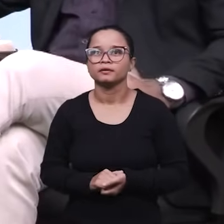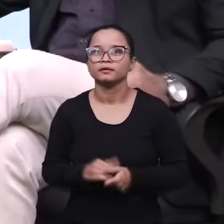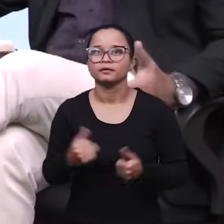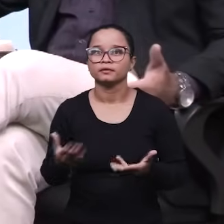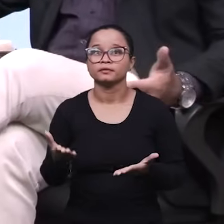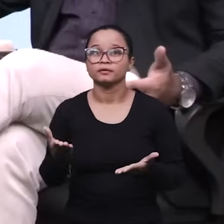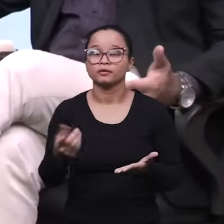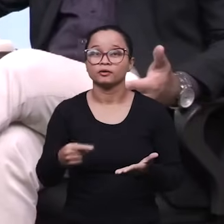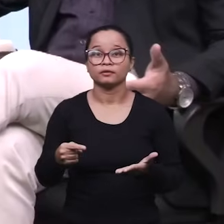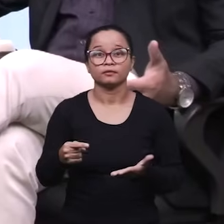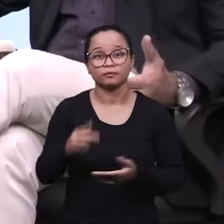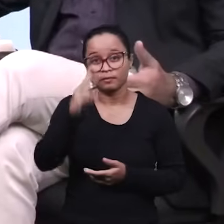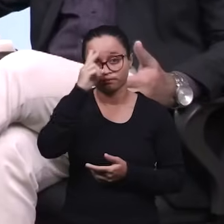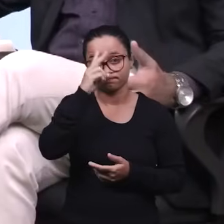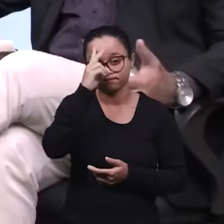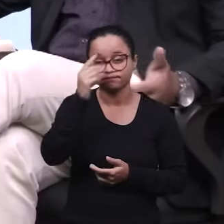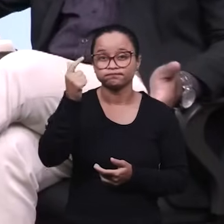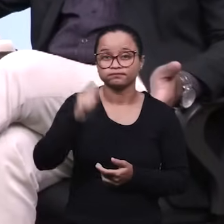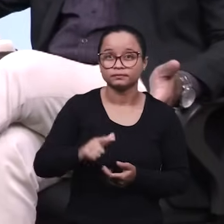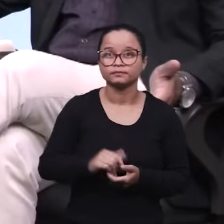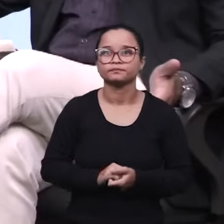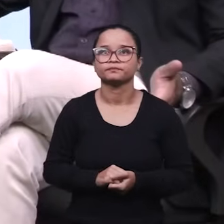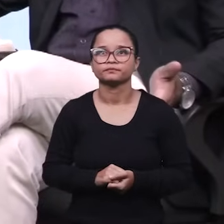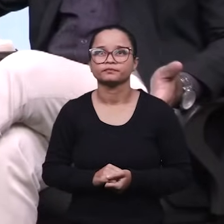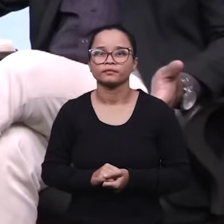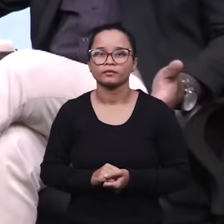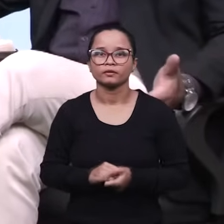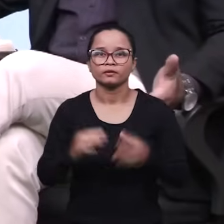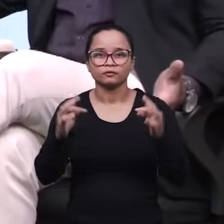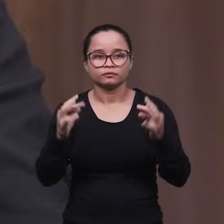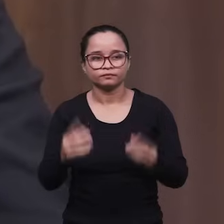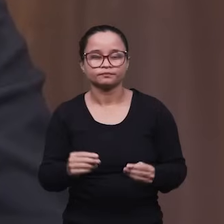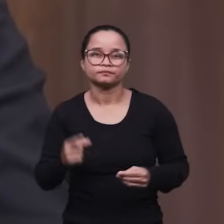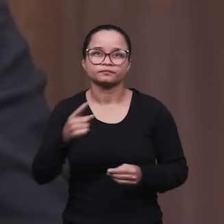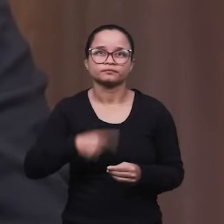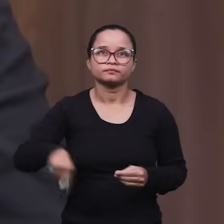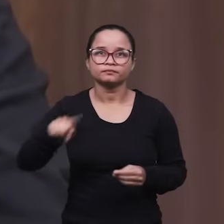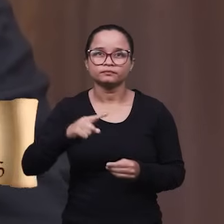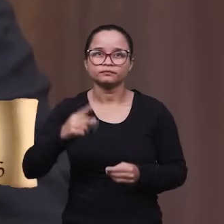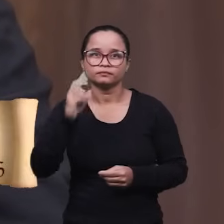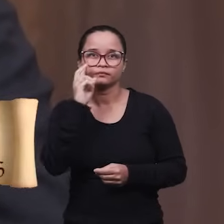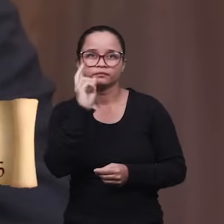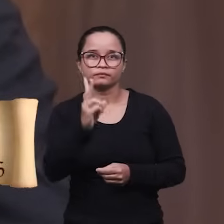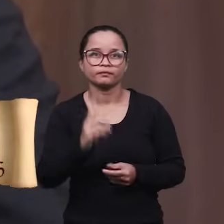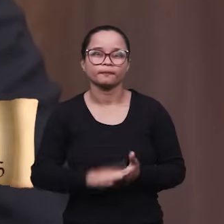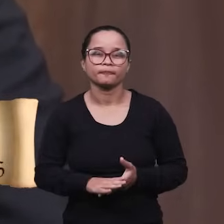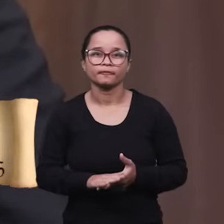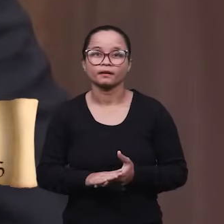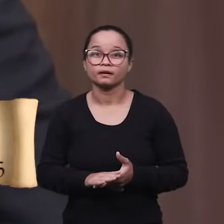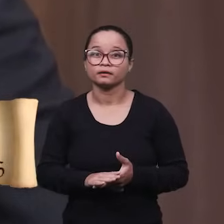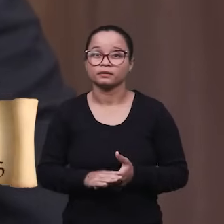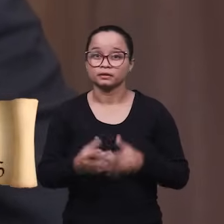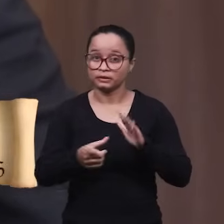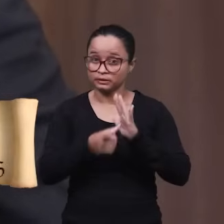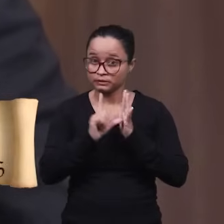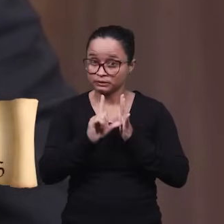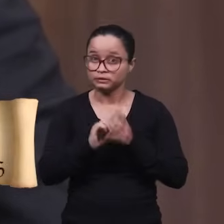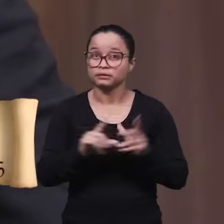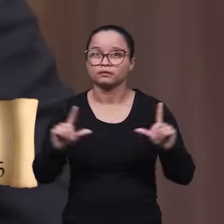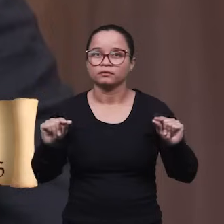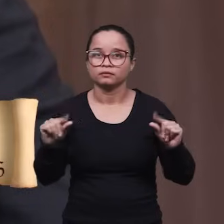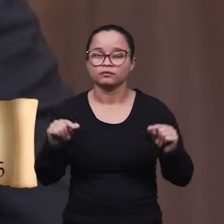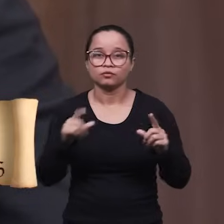então recordar aqui, fazer uma recapitulação que nós vimos no episódio anterior,